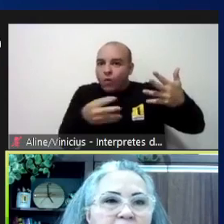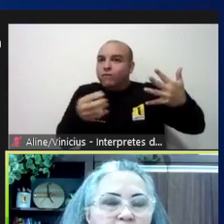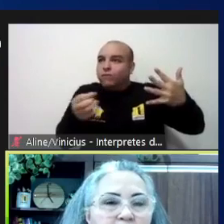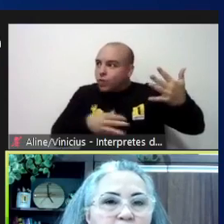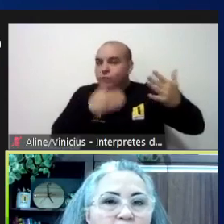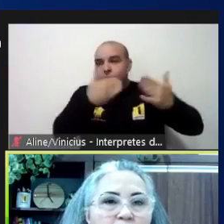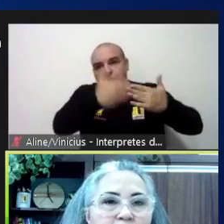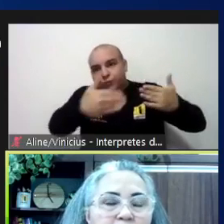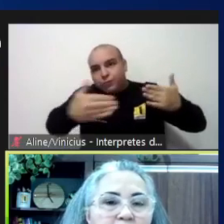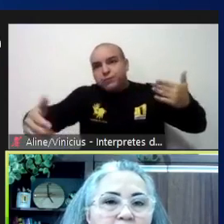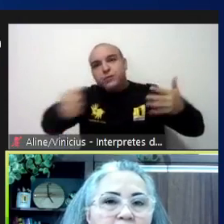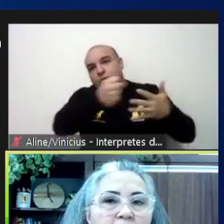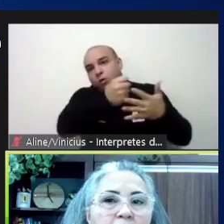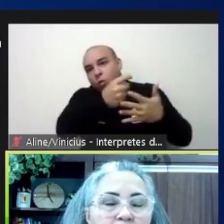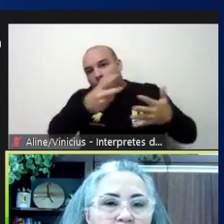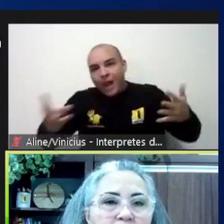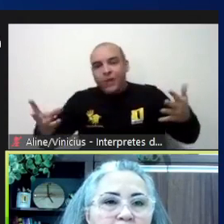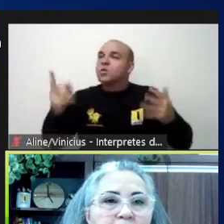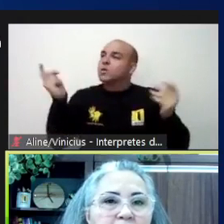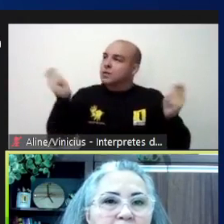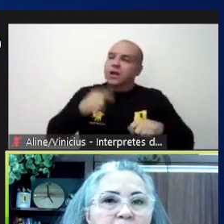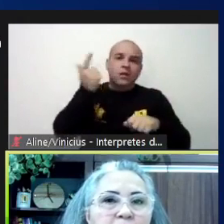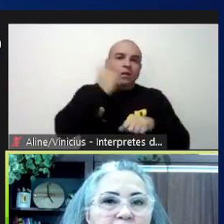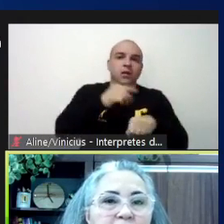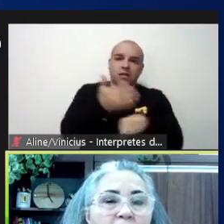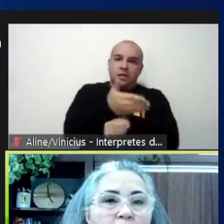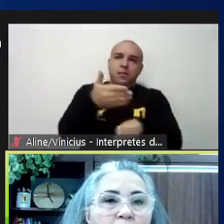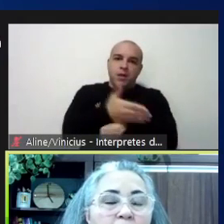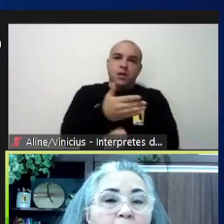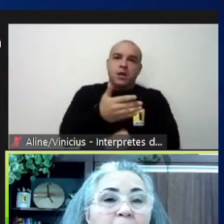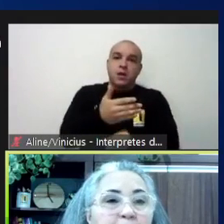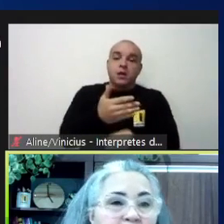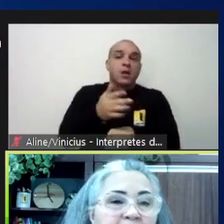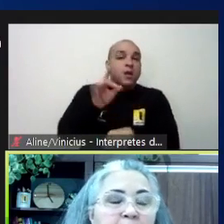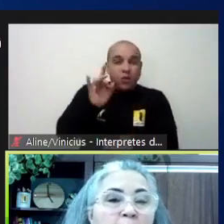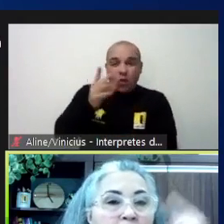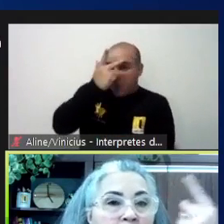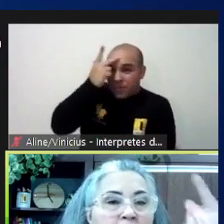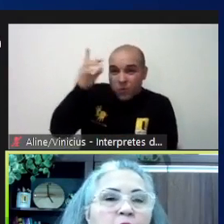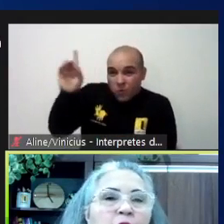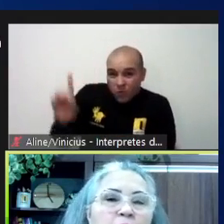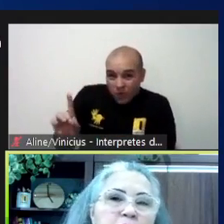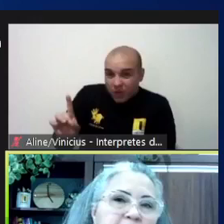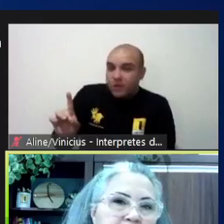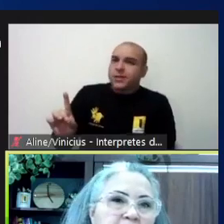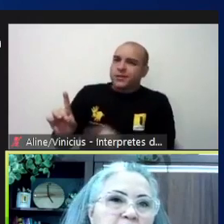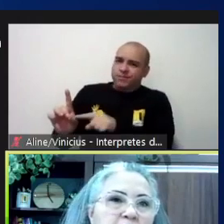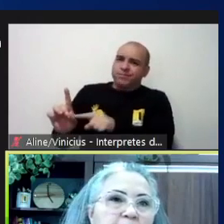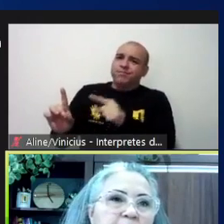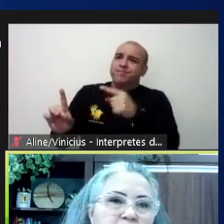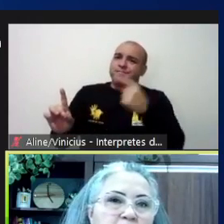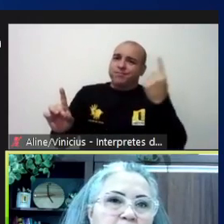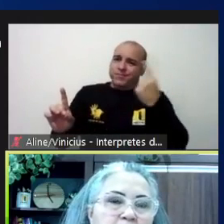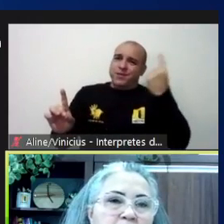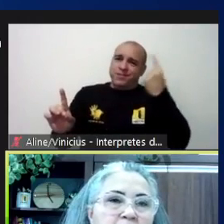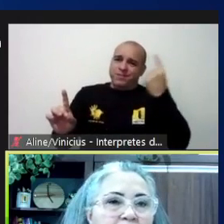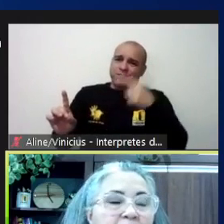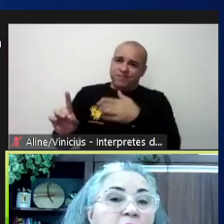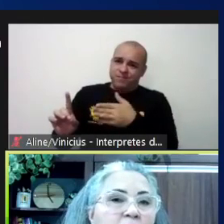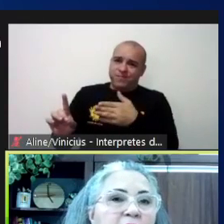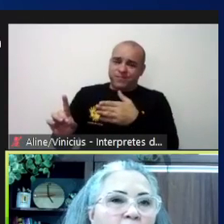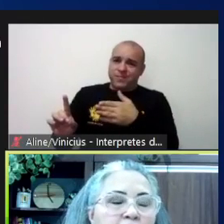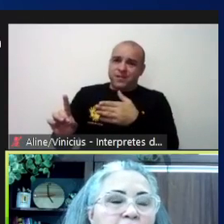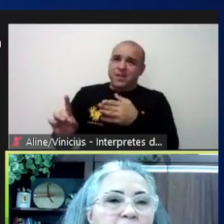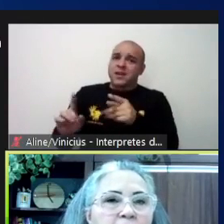atender essas pessoas em vulnerabilidade social, mas principalmente tendo o foco centrado na pessoa. E essa